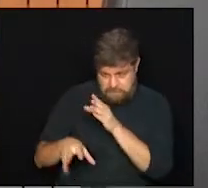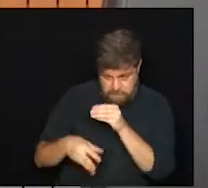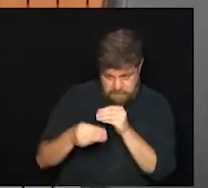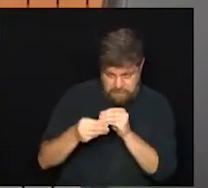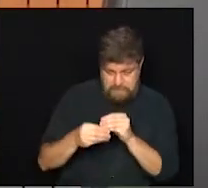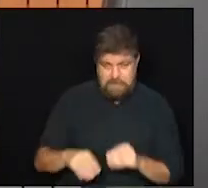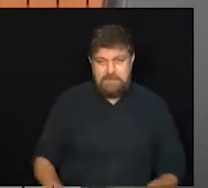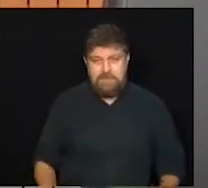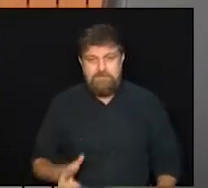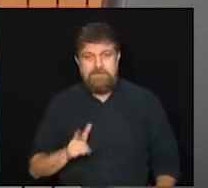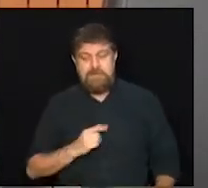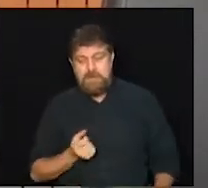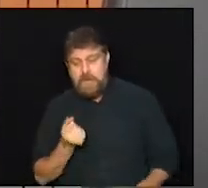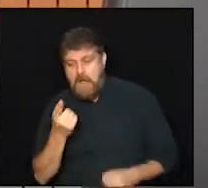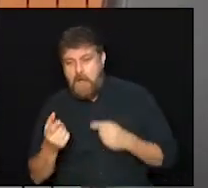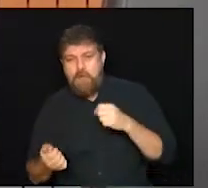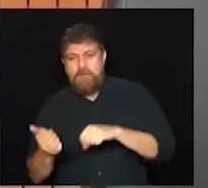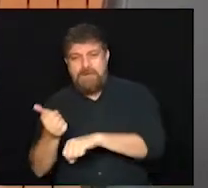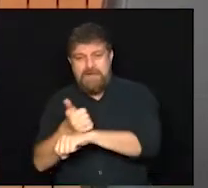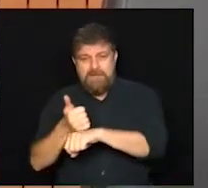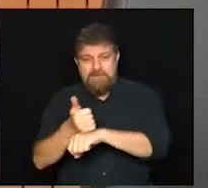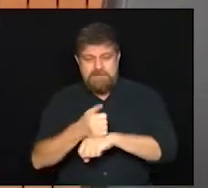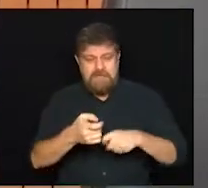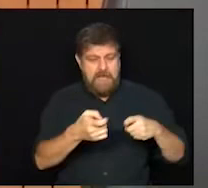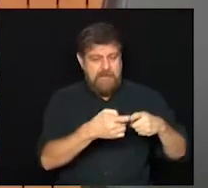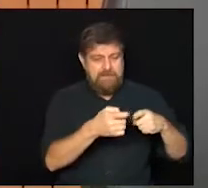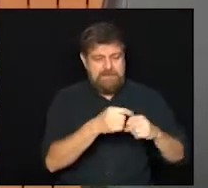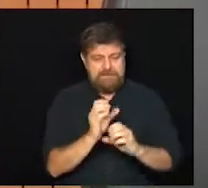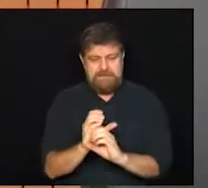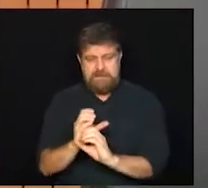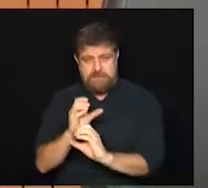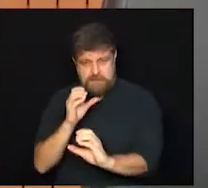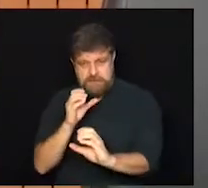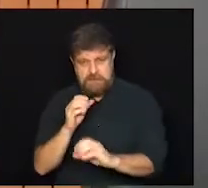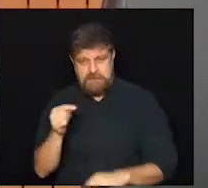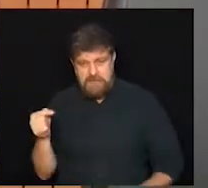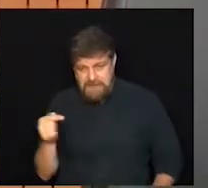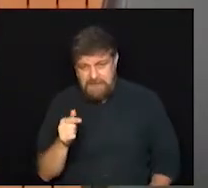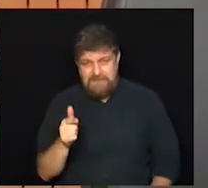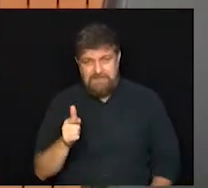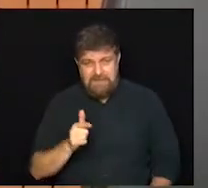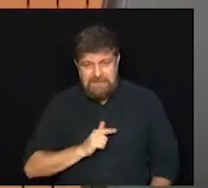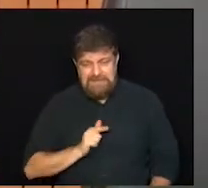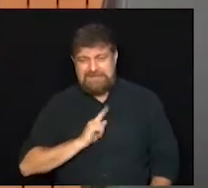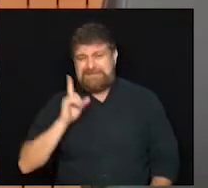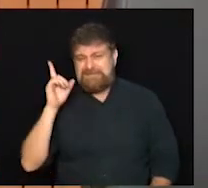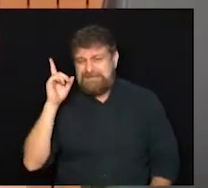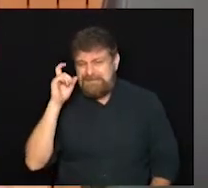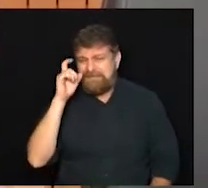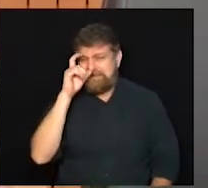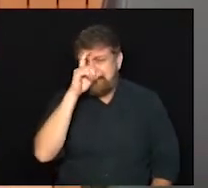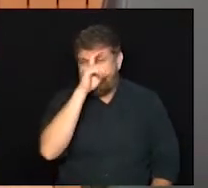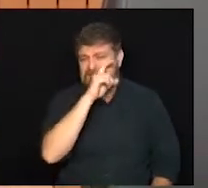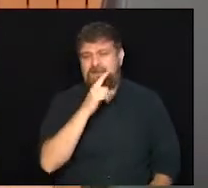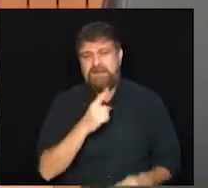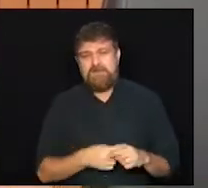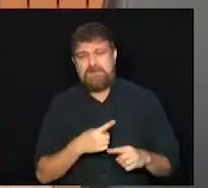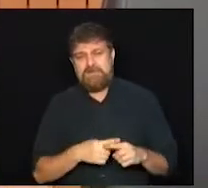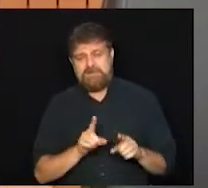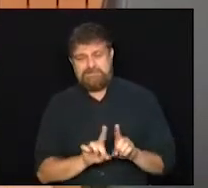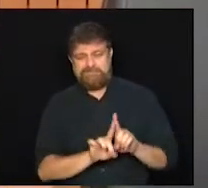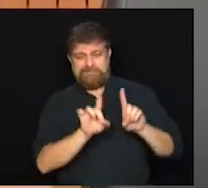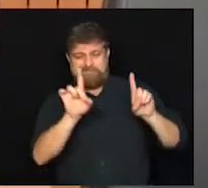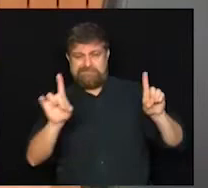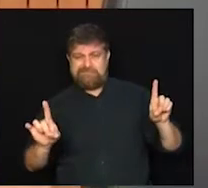algumas profissões, né, medicina, engenharia e tal, que estão, em tese, tendo dificuldade por conta do